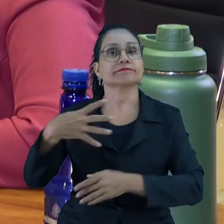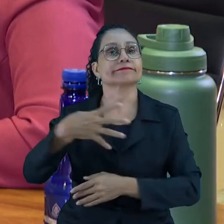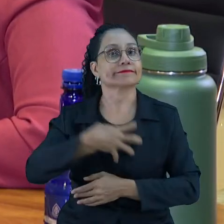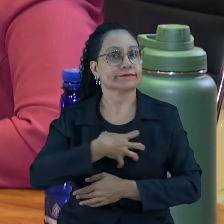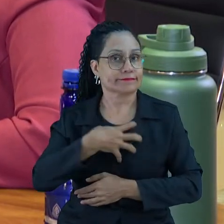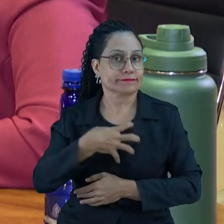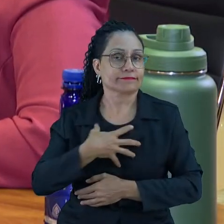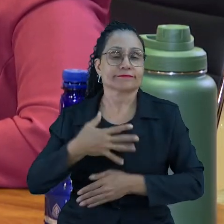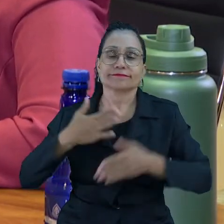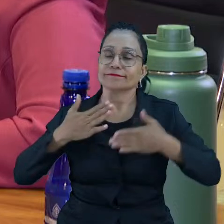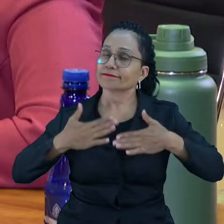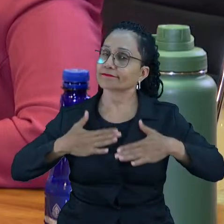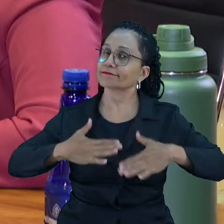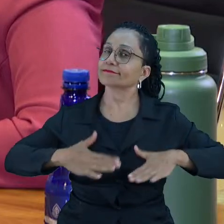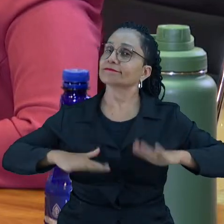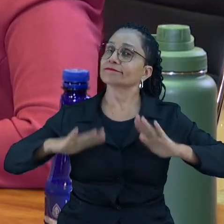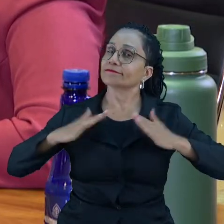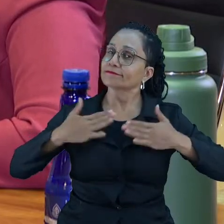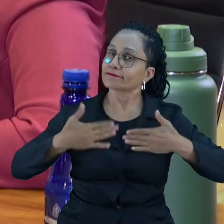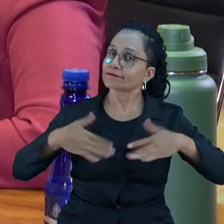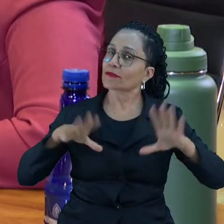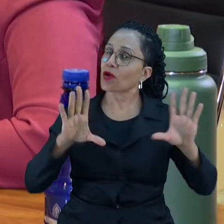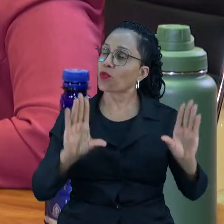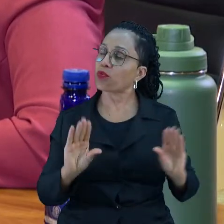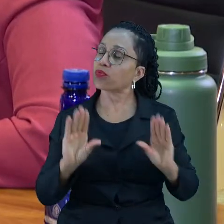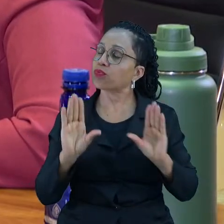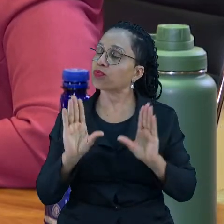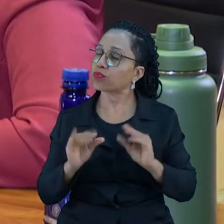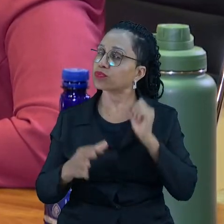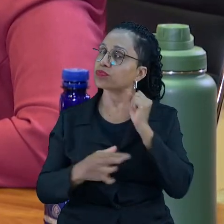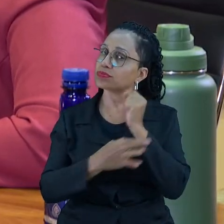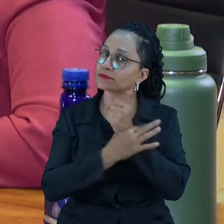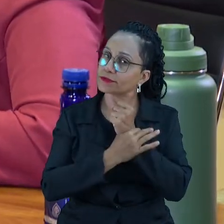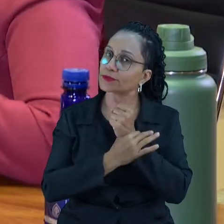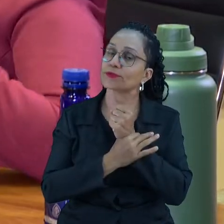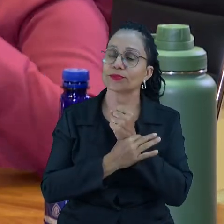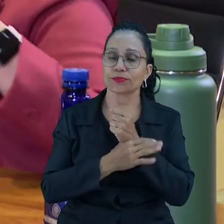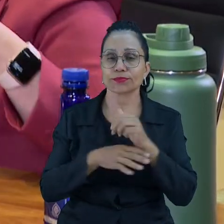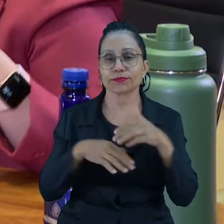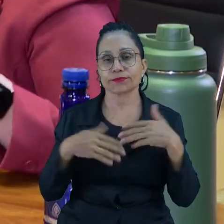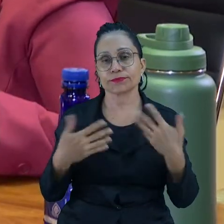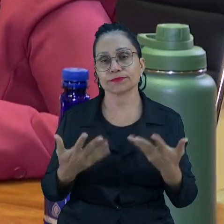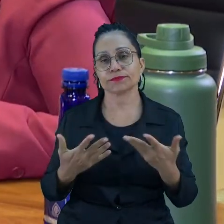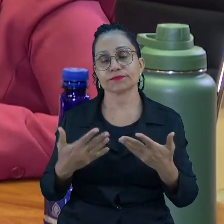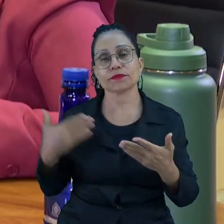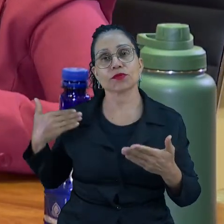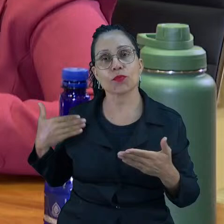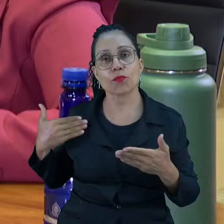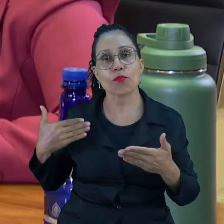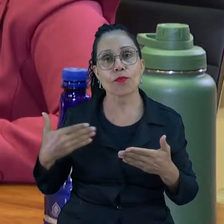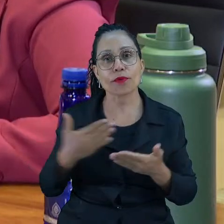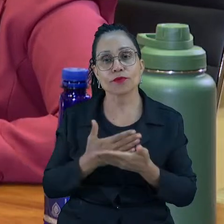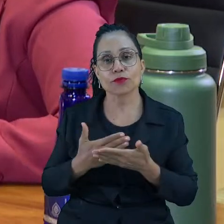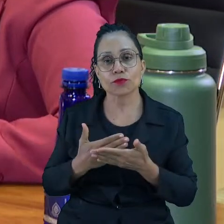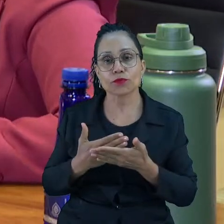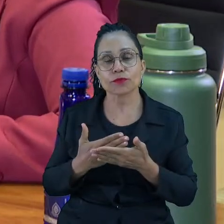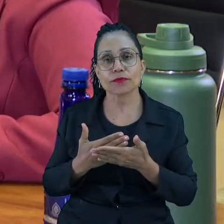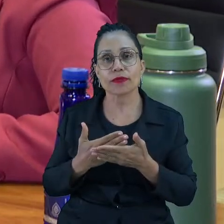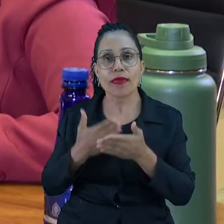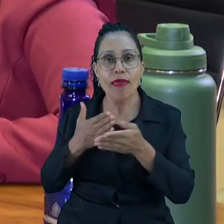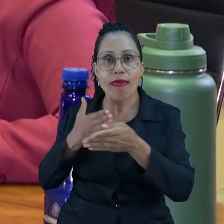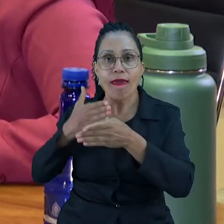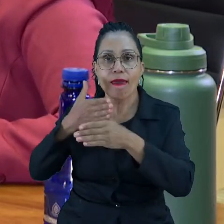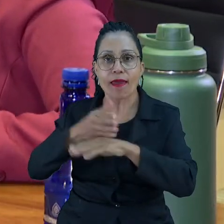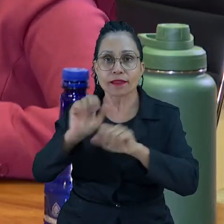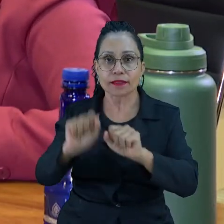à vontade, se sinta tranquilo Seguro. e seguro, Seguras. né? Desde o momento em que você pisa no shopping, né, que você